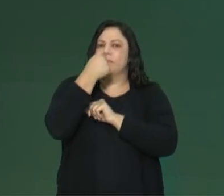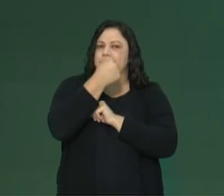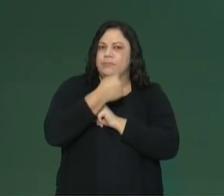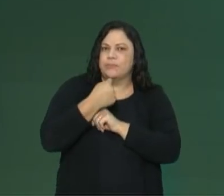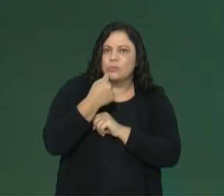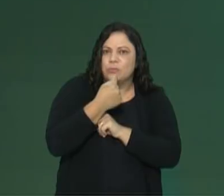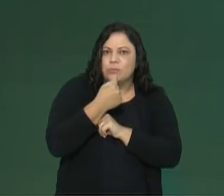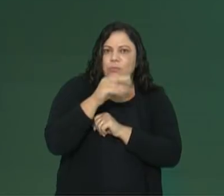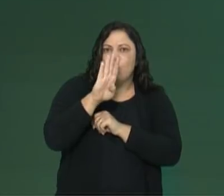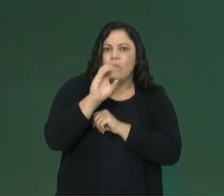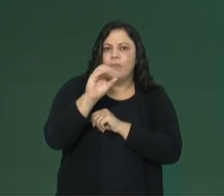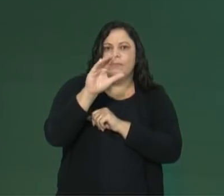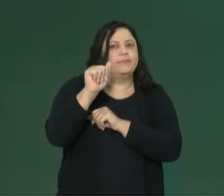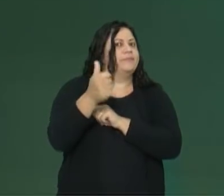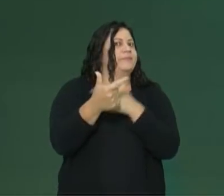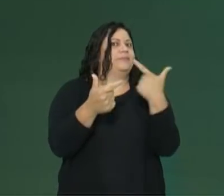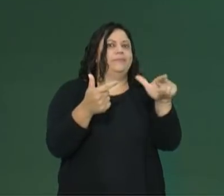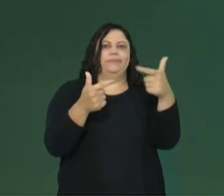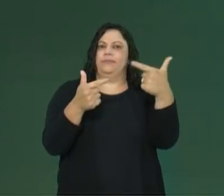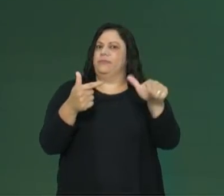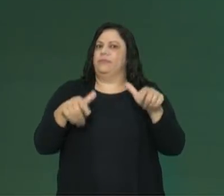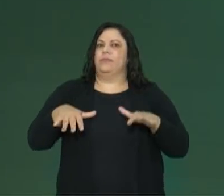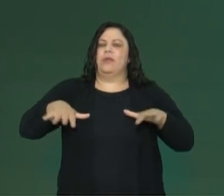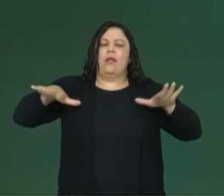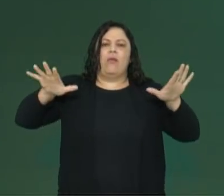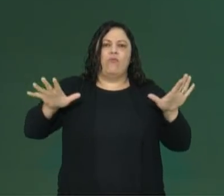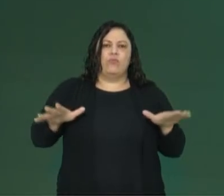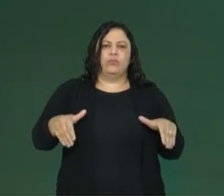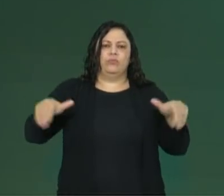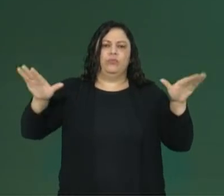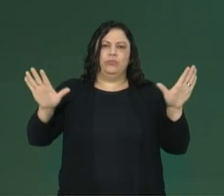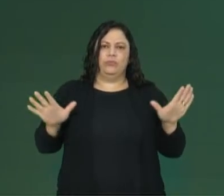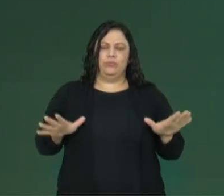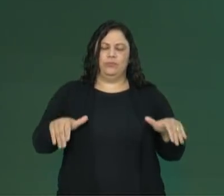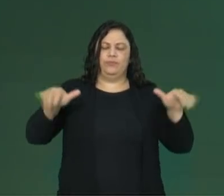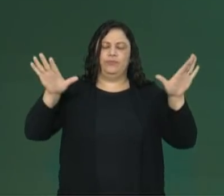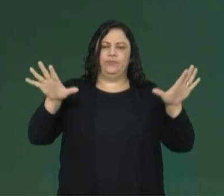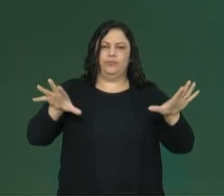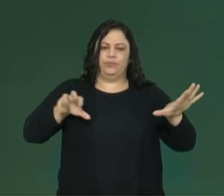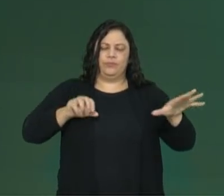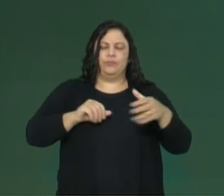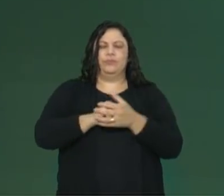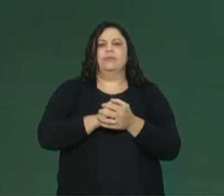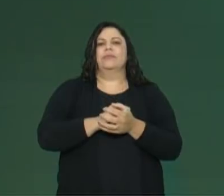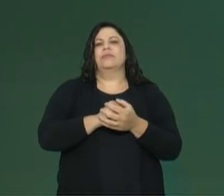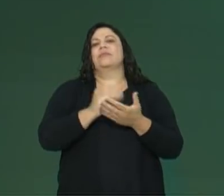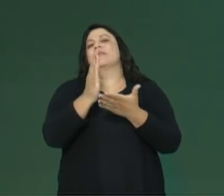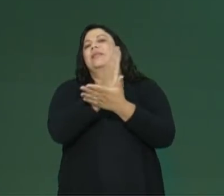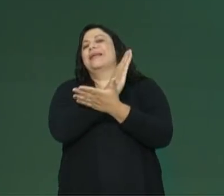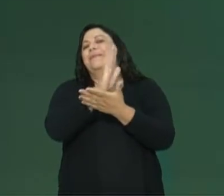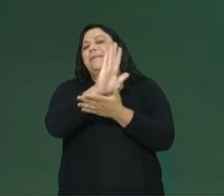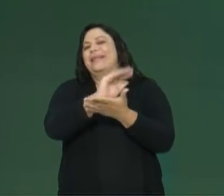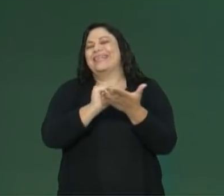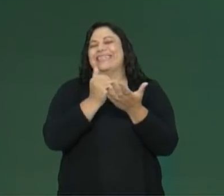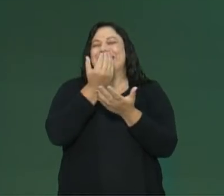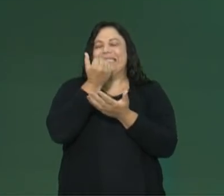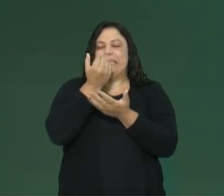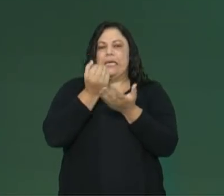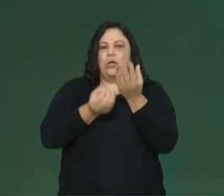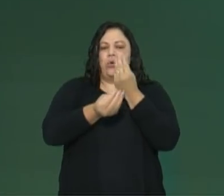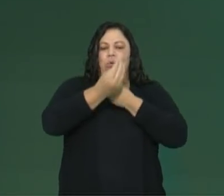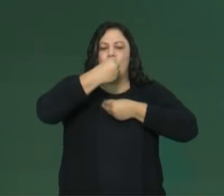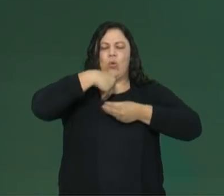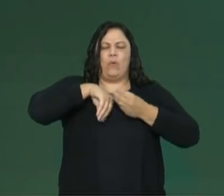uma rede, a brânquia deles filtra a água, retém a comida e joga para o estômago, qualquer alteração ambiental eles são